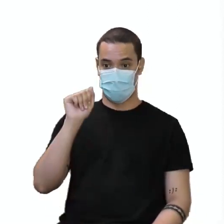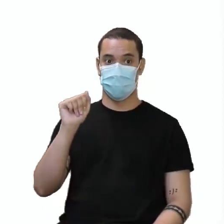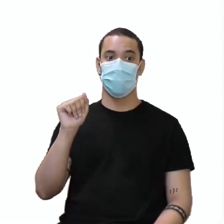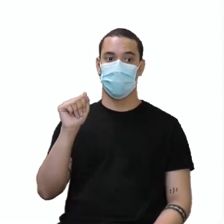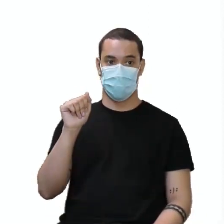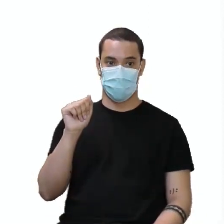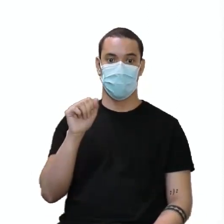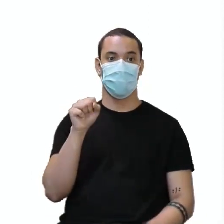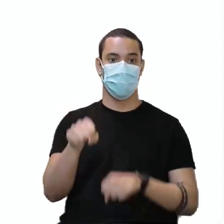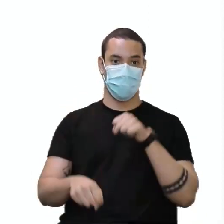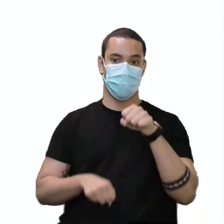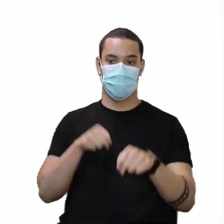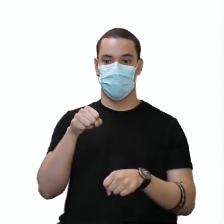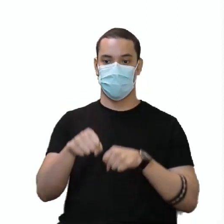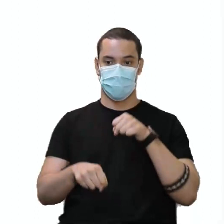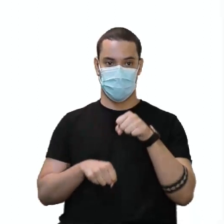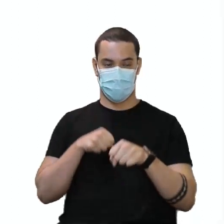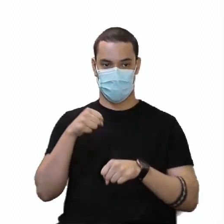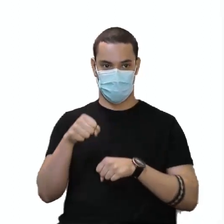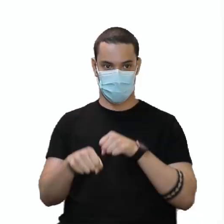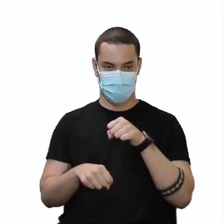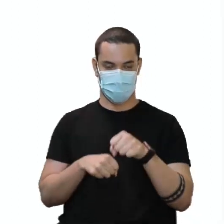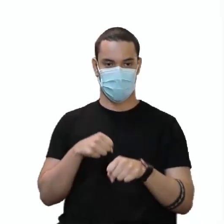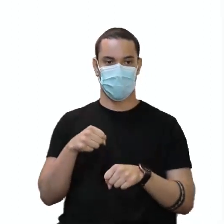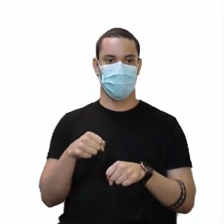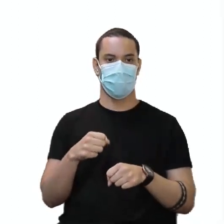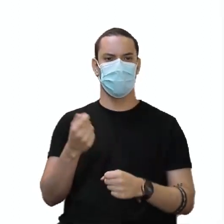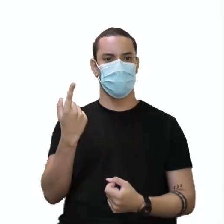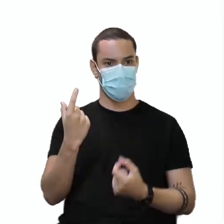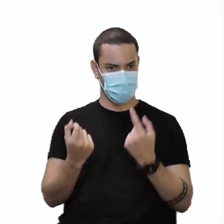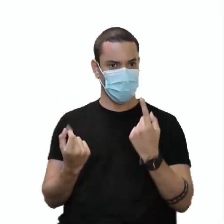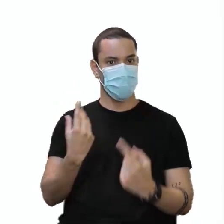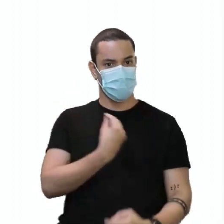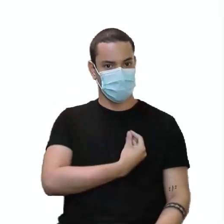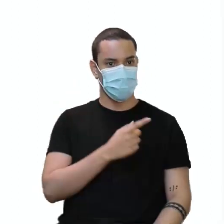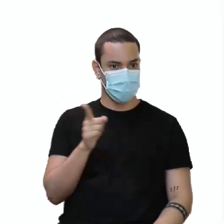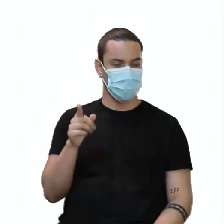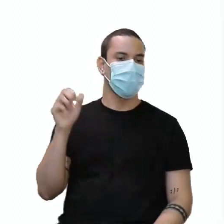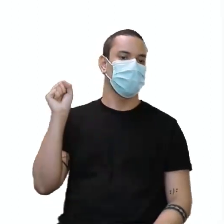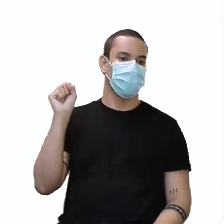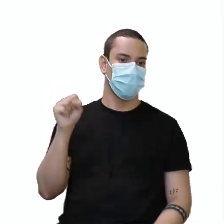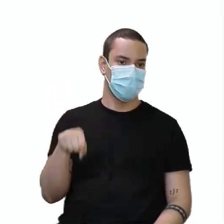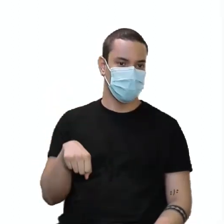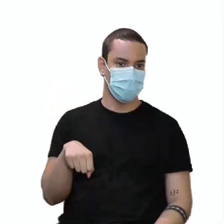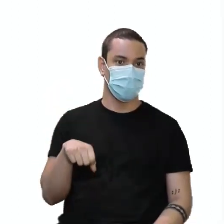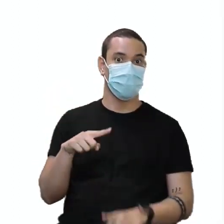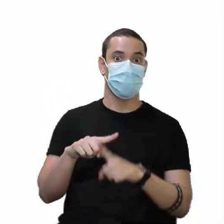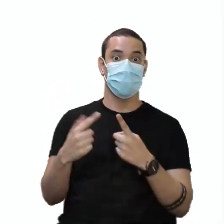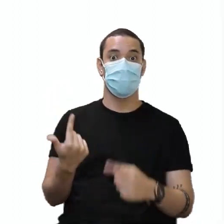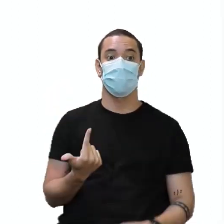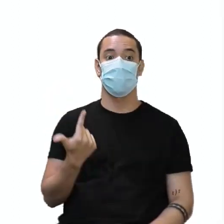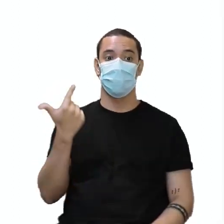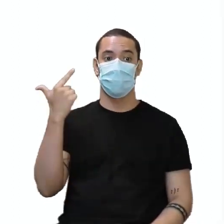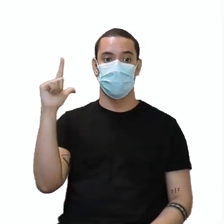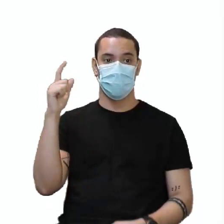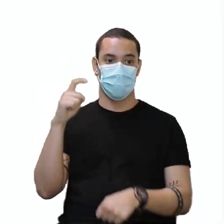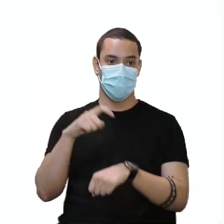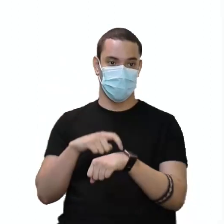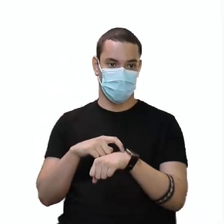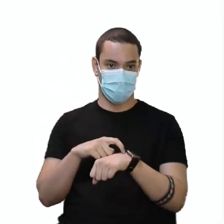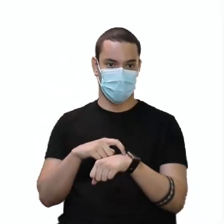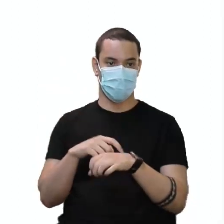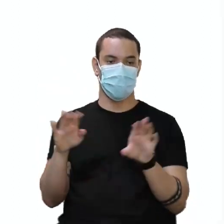uma bicicleta. A palavra comendo pipoca, estava aparecendo no texto, tá? Eating popcorn,